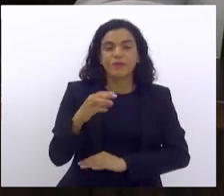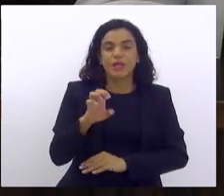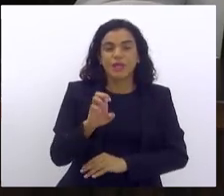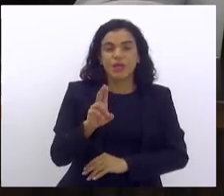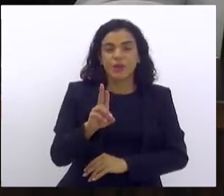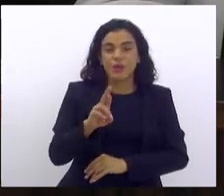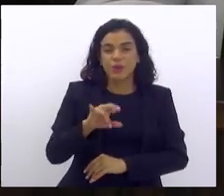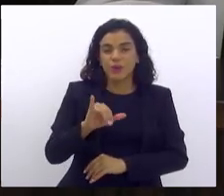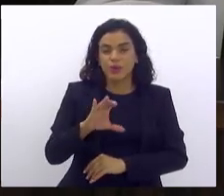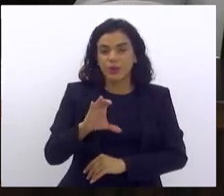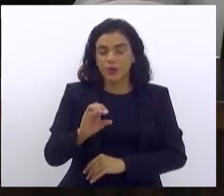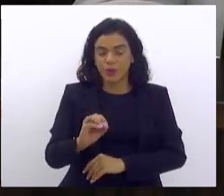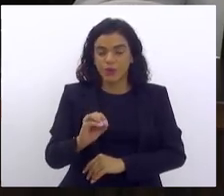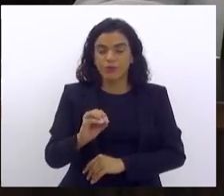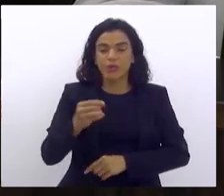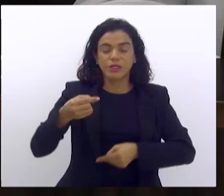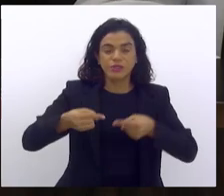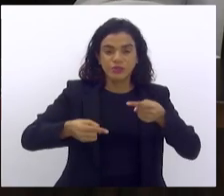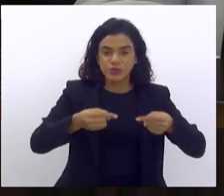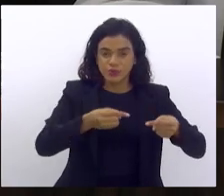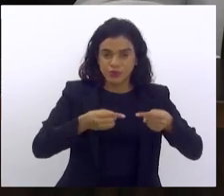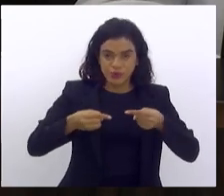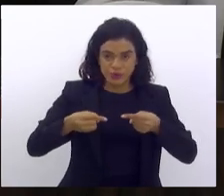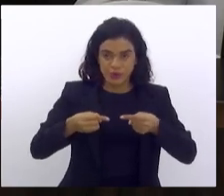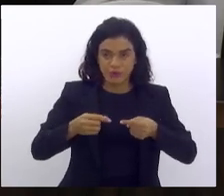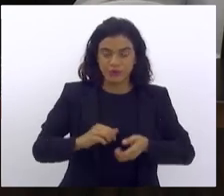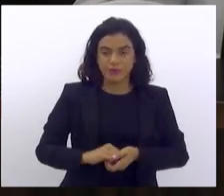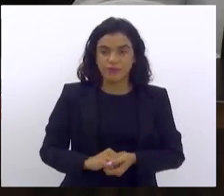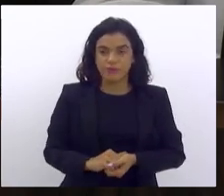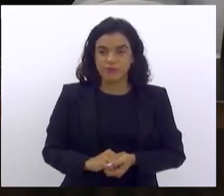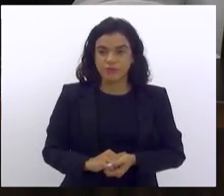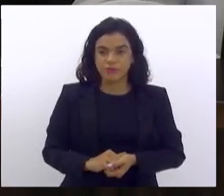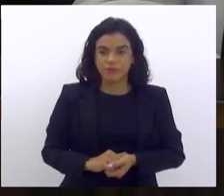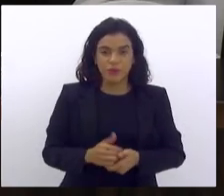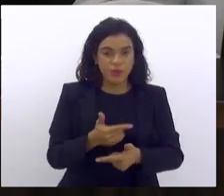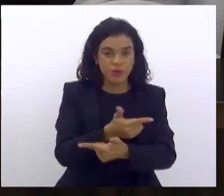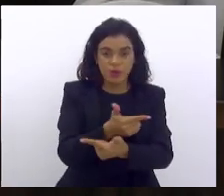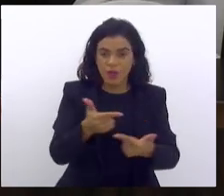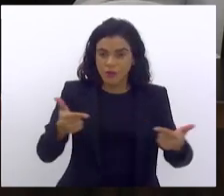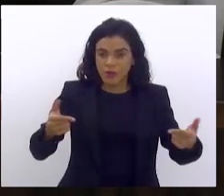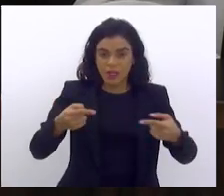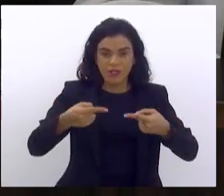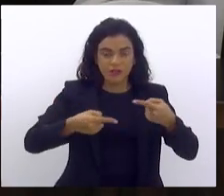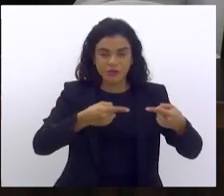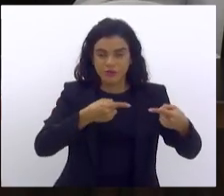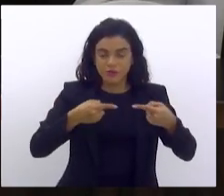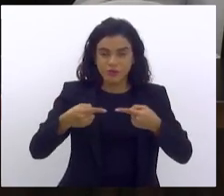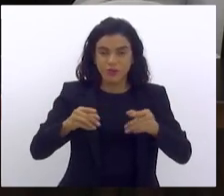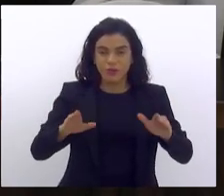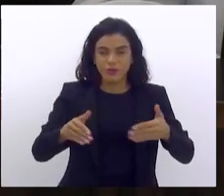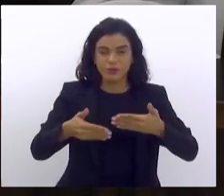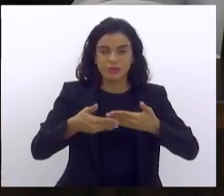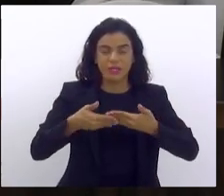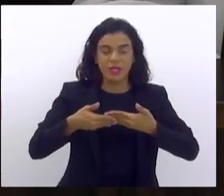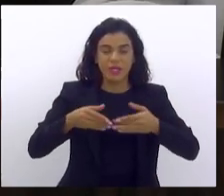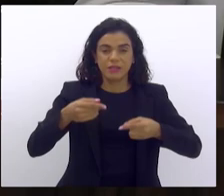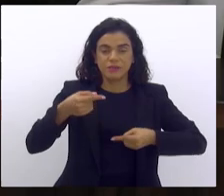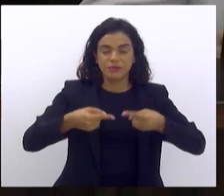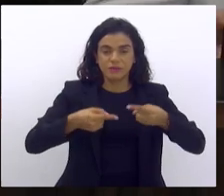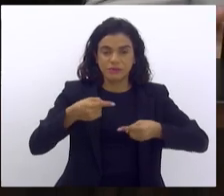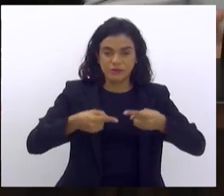Júnior. Em discussão, não havendo quem queira discutir, encerrada a